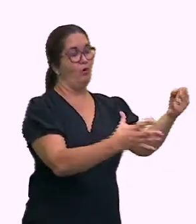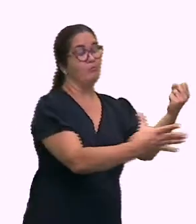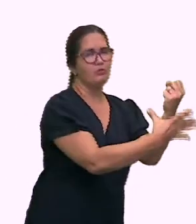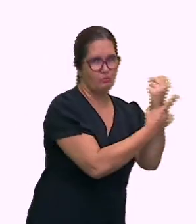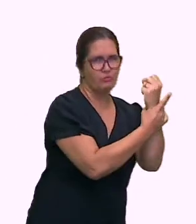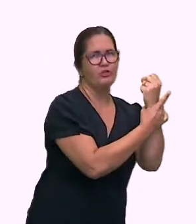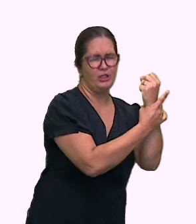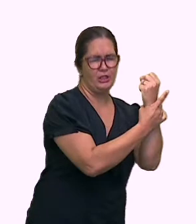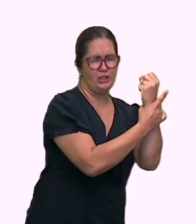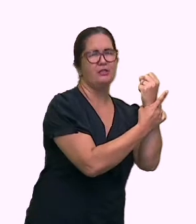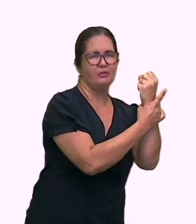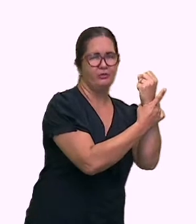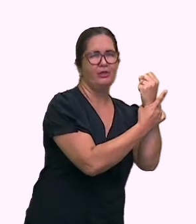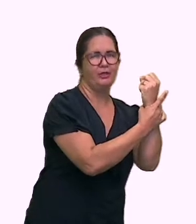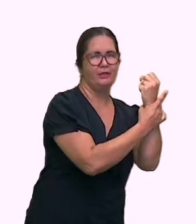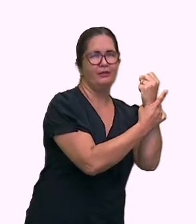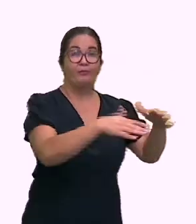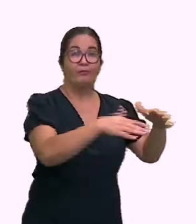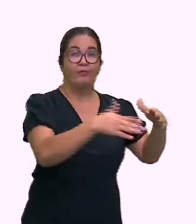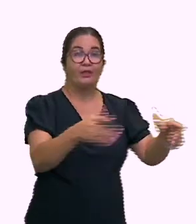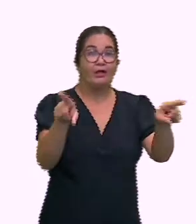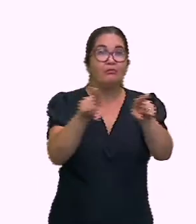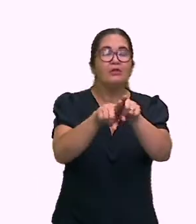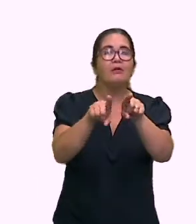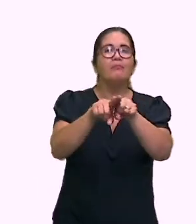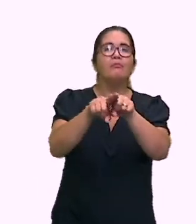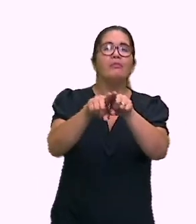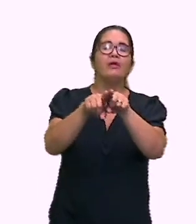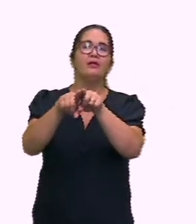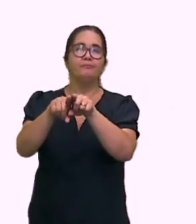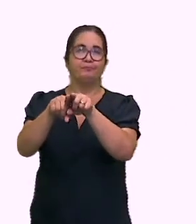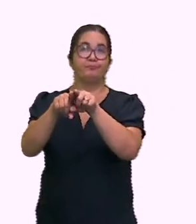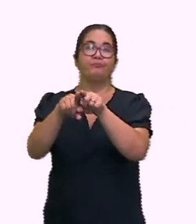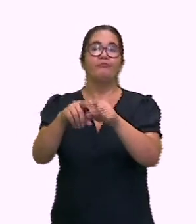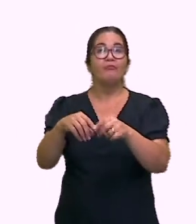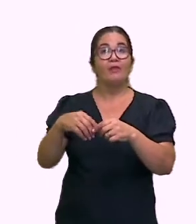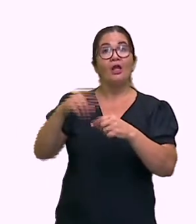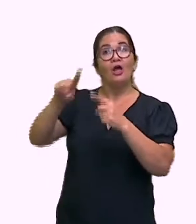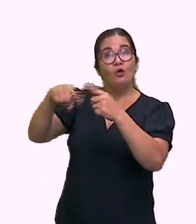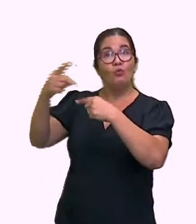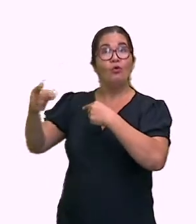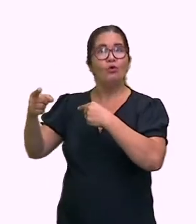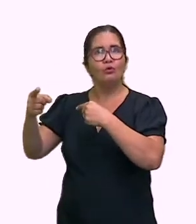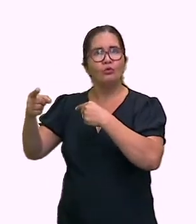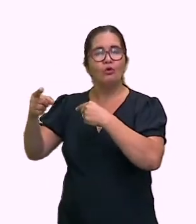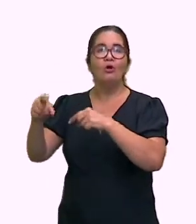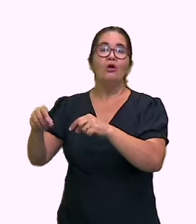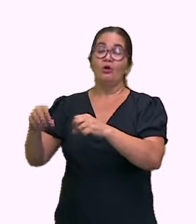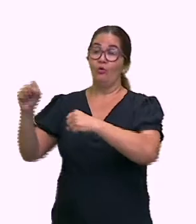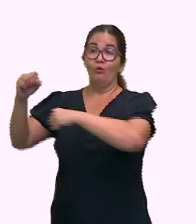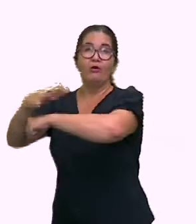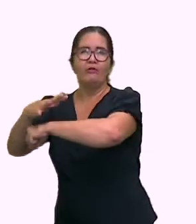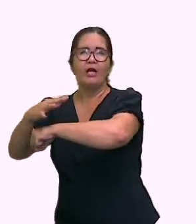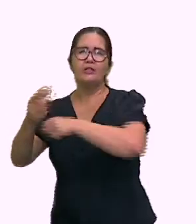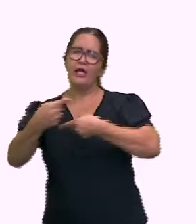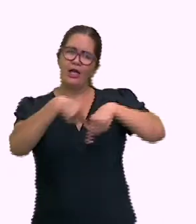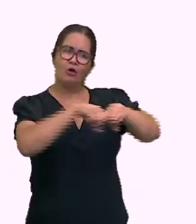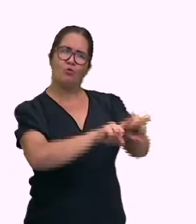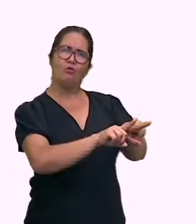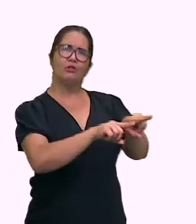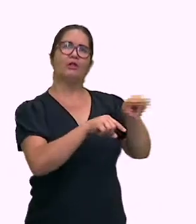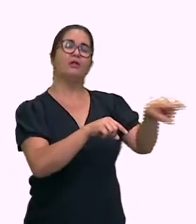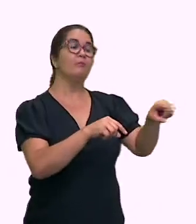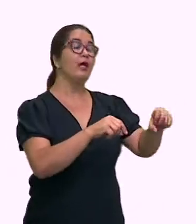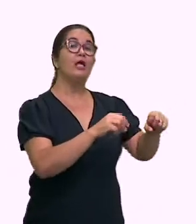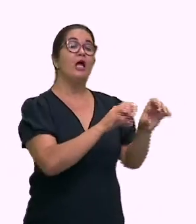formar um exército. É esse o absolutismo. O mercantilismo, ele também